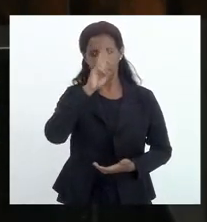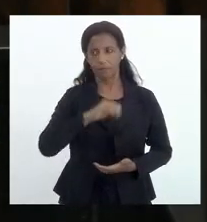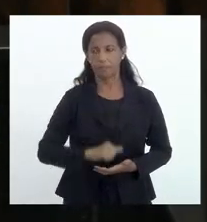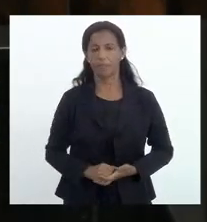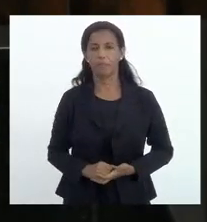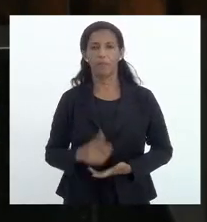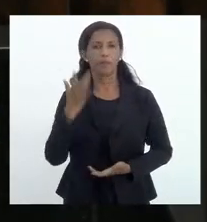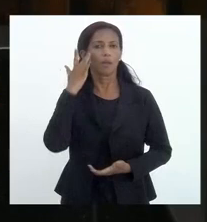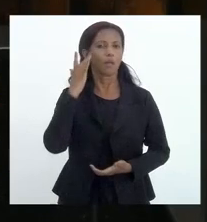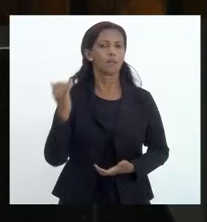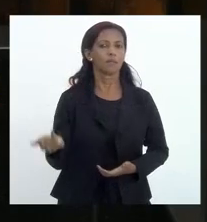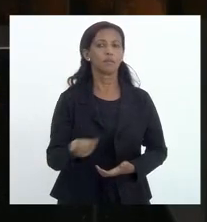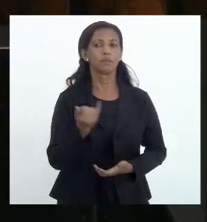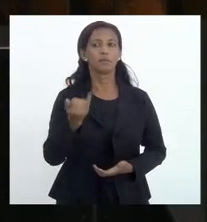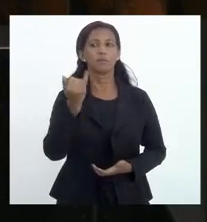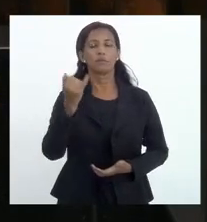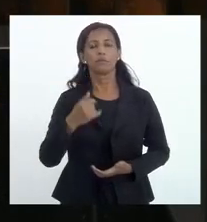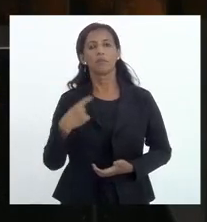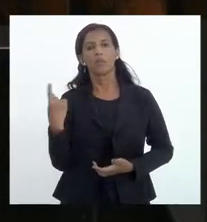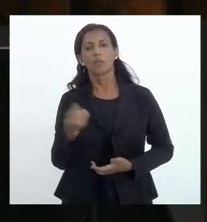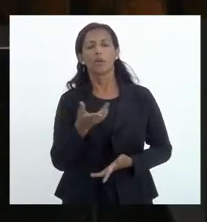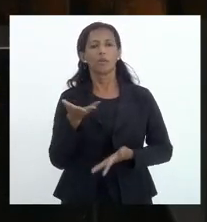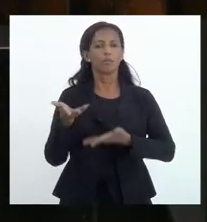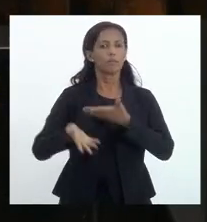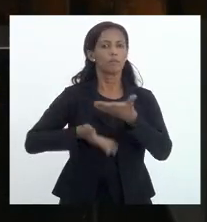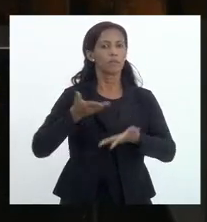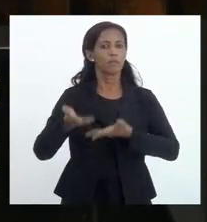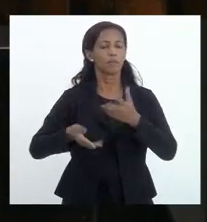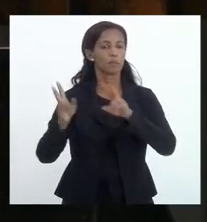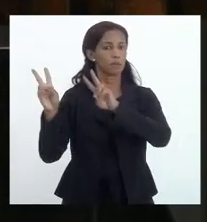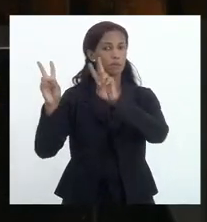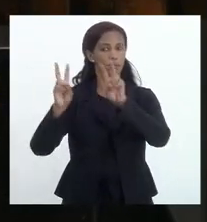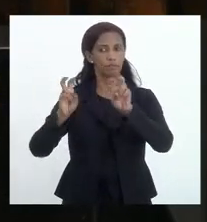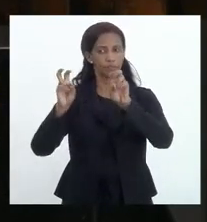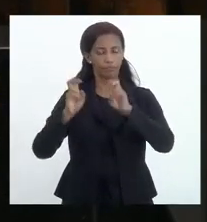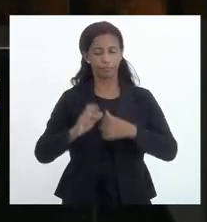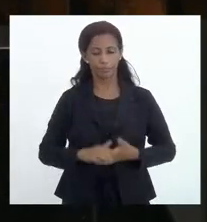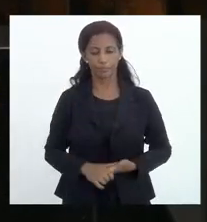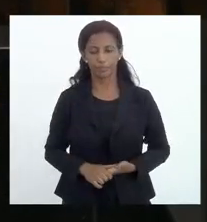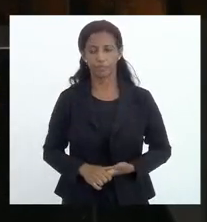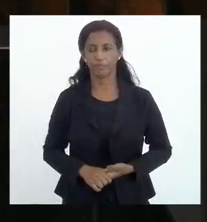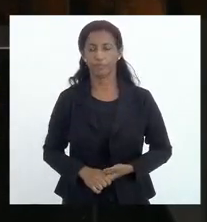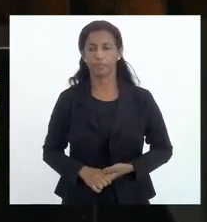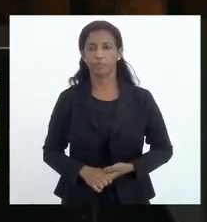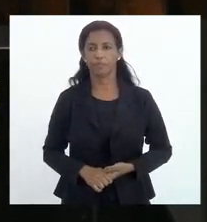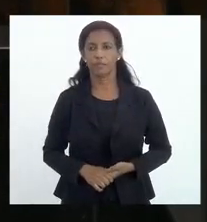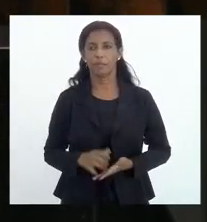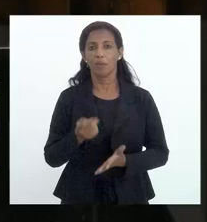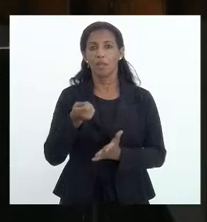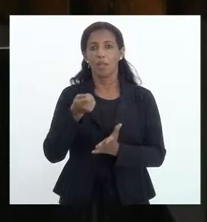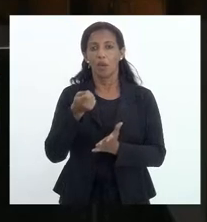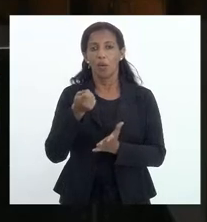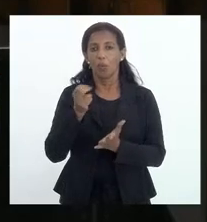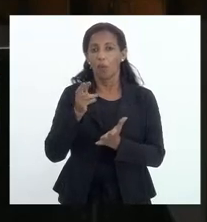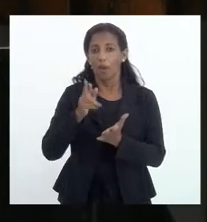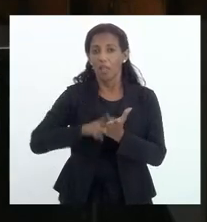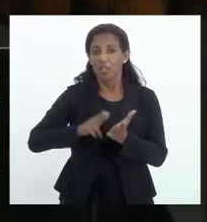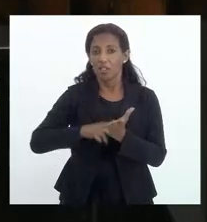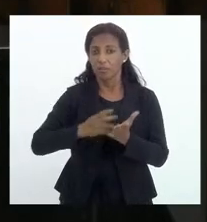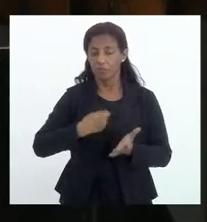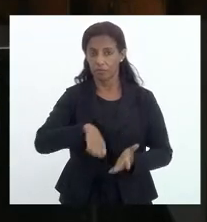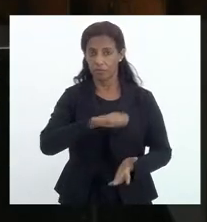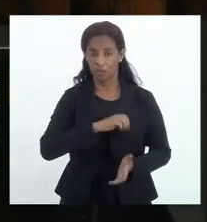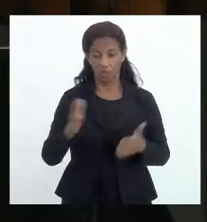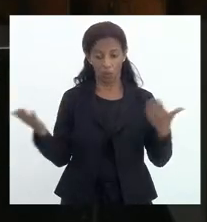acho importante, que nós estamos tratando de um tema, de um instrumento, que é o regime de recuperação fiscal, e